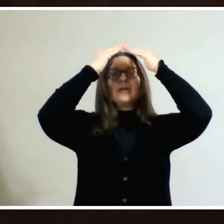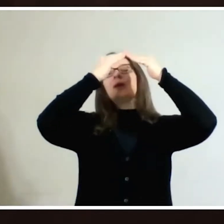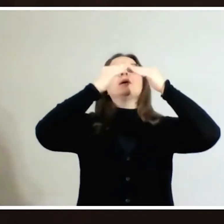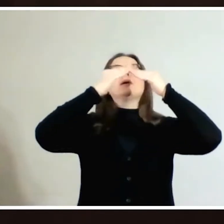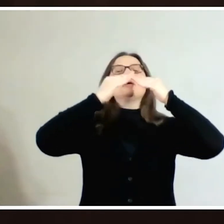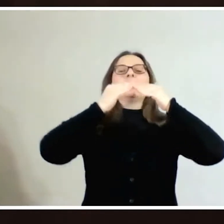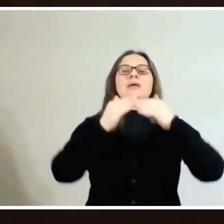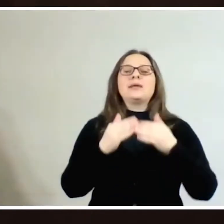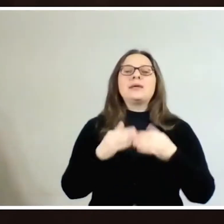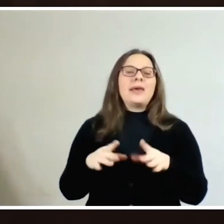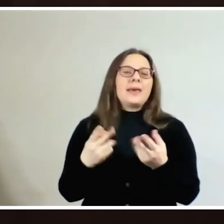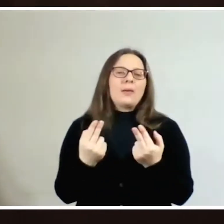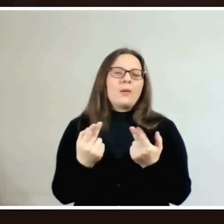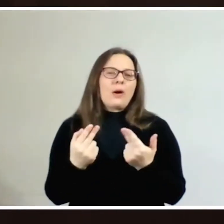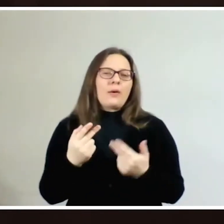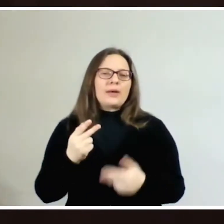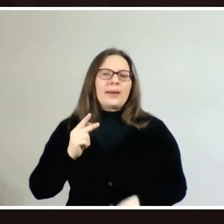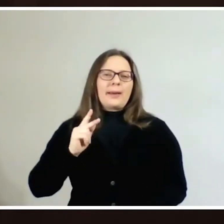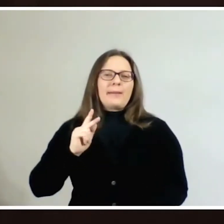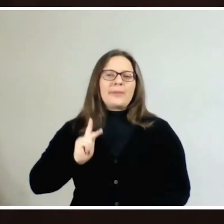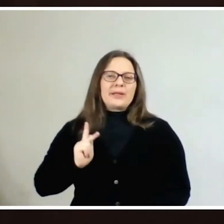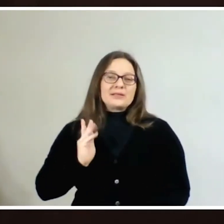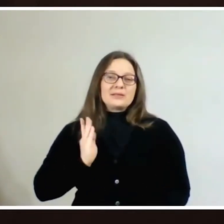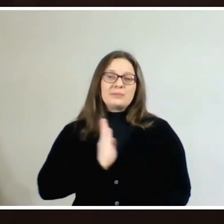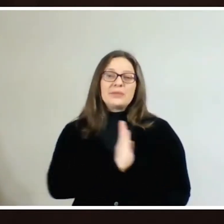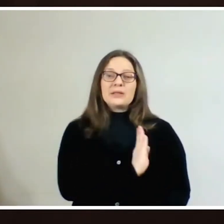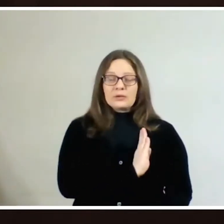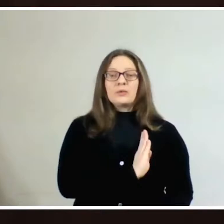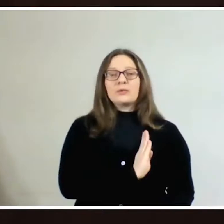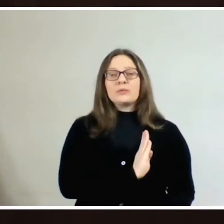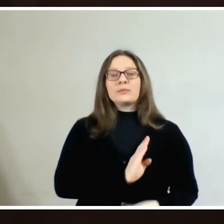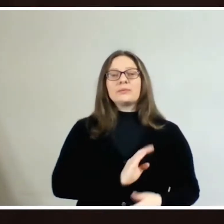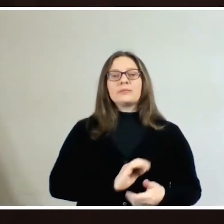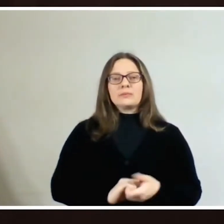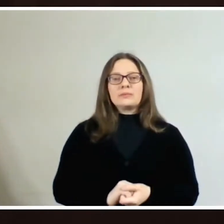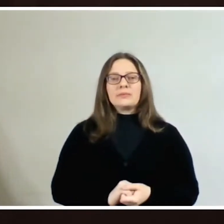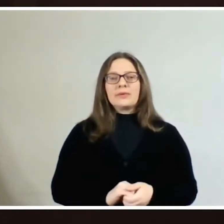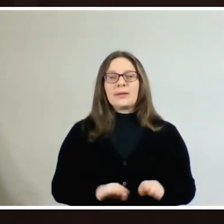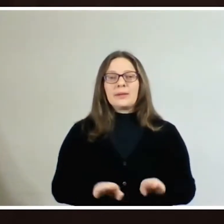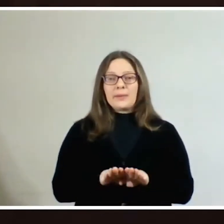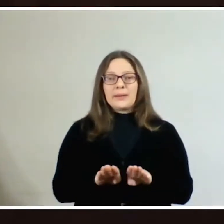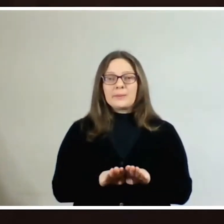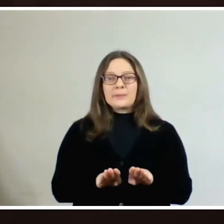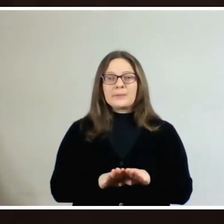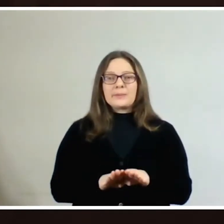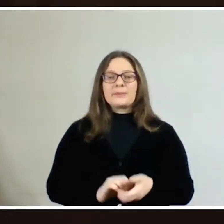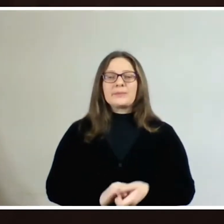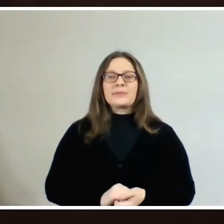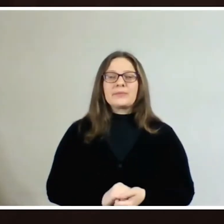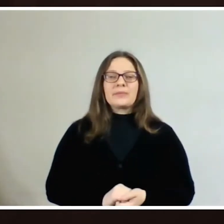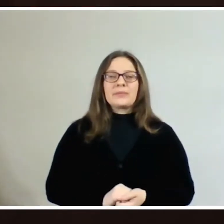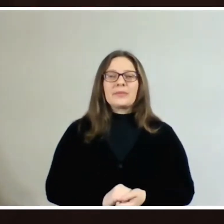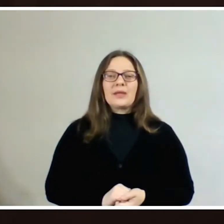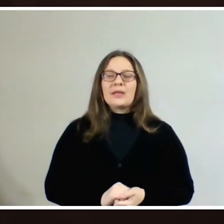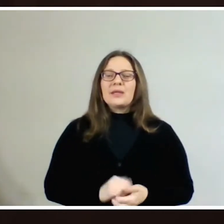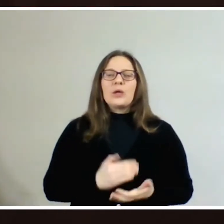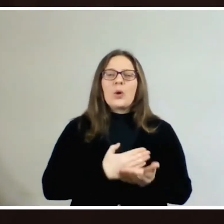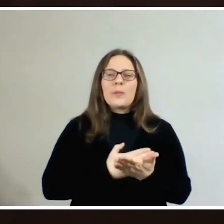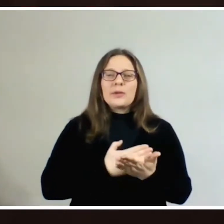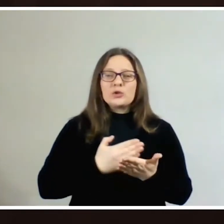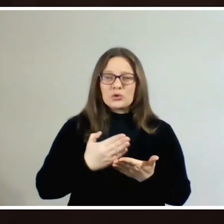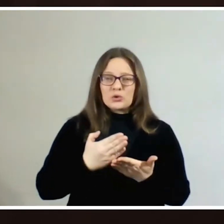pessoa, a mesma coisa. E passou a acontecer o governo do episcopado na